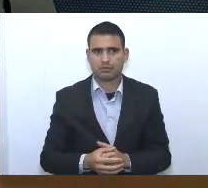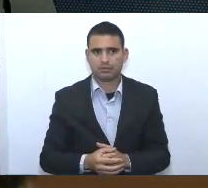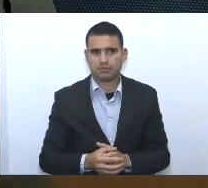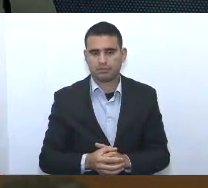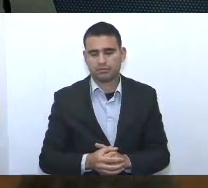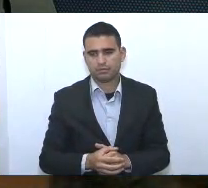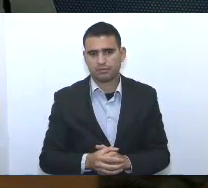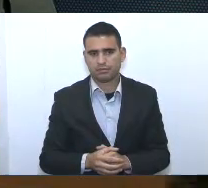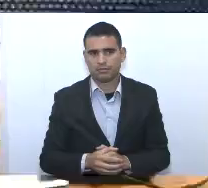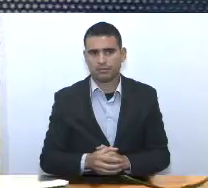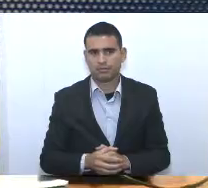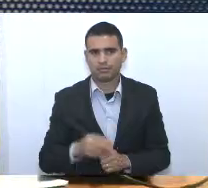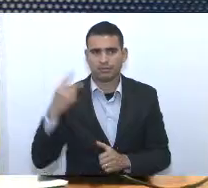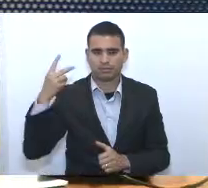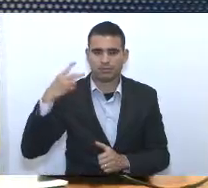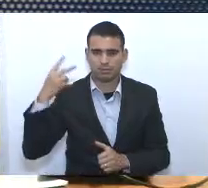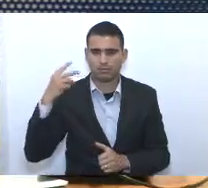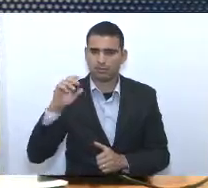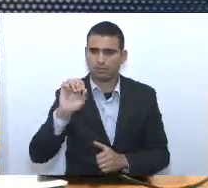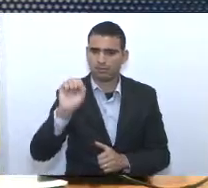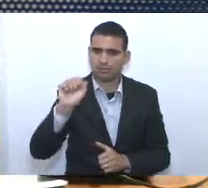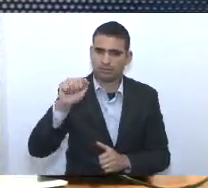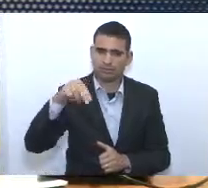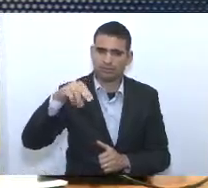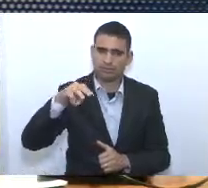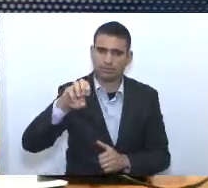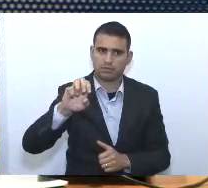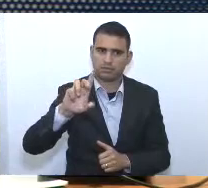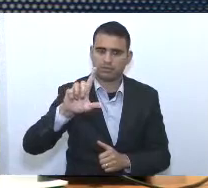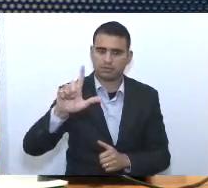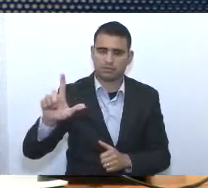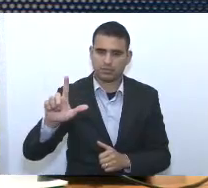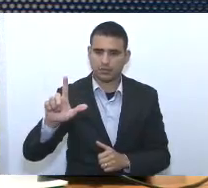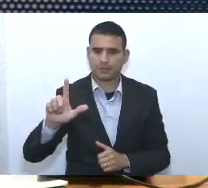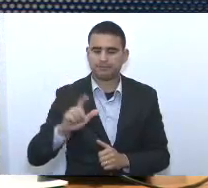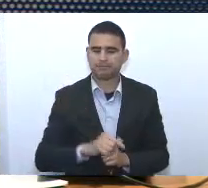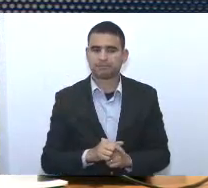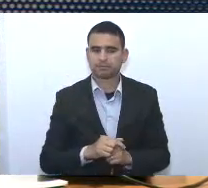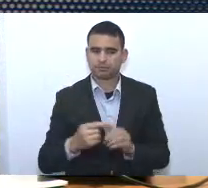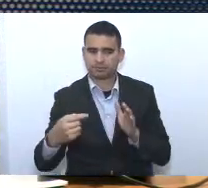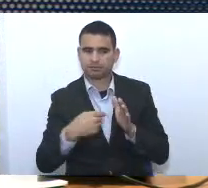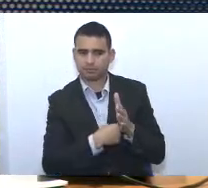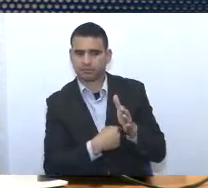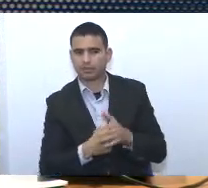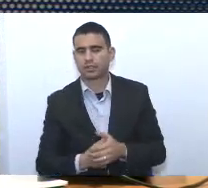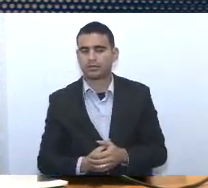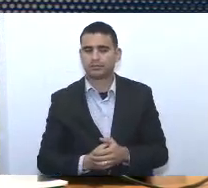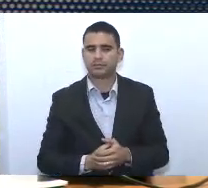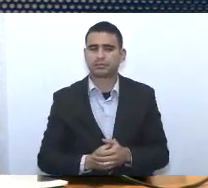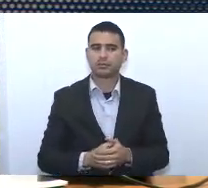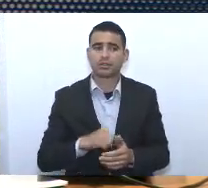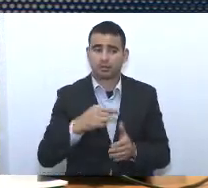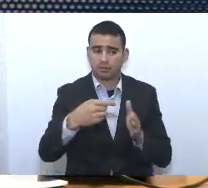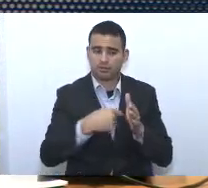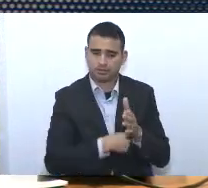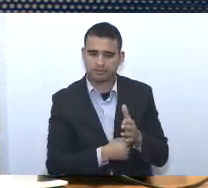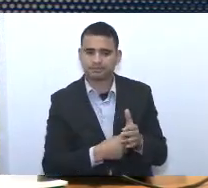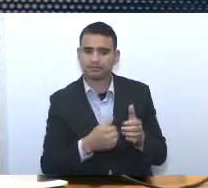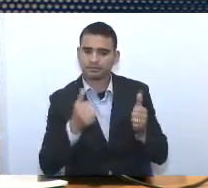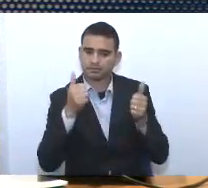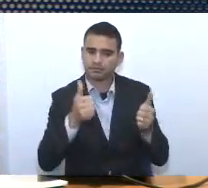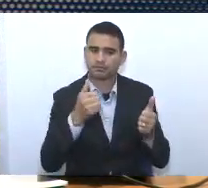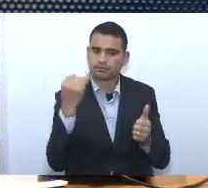aqui. Vereador Samuel Vasconcelos, a sua intervenção, ela é muito pertinente.